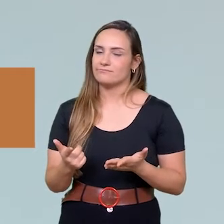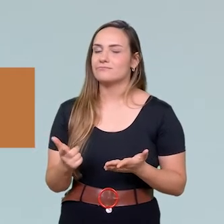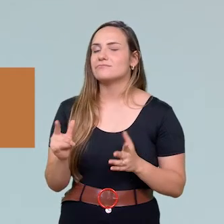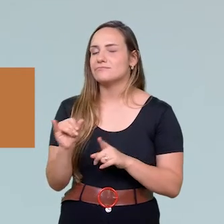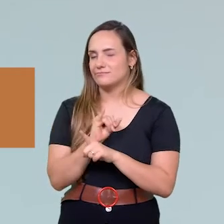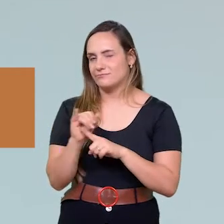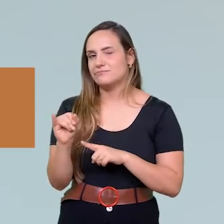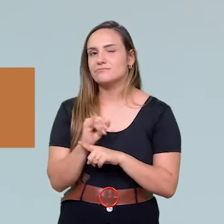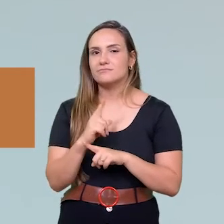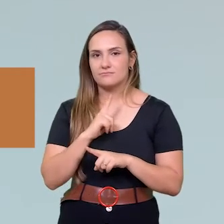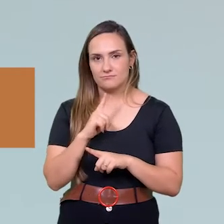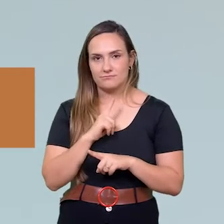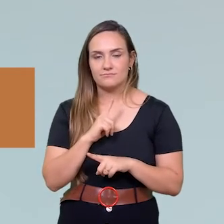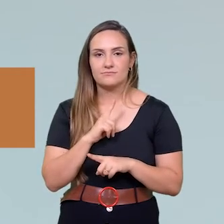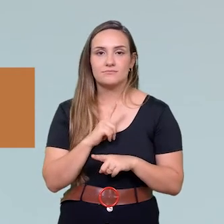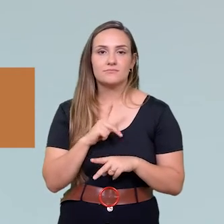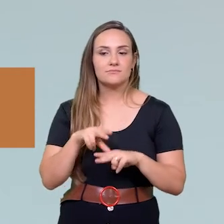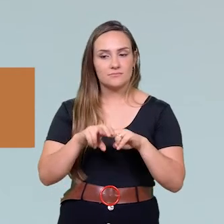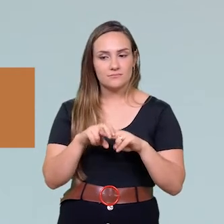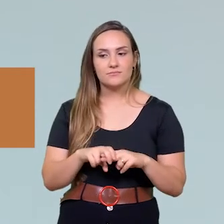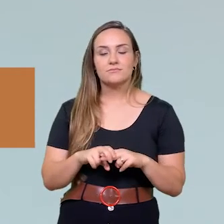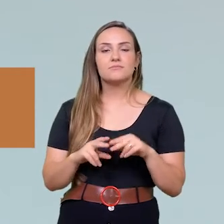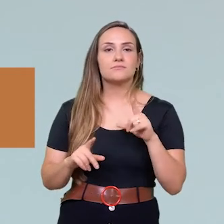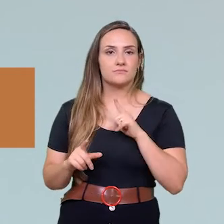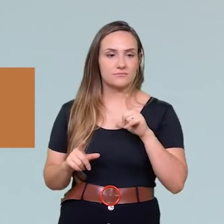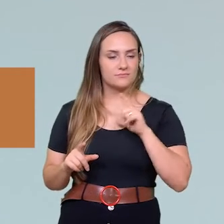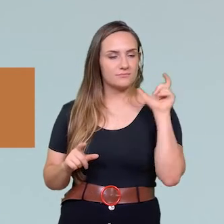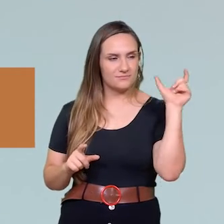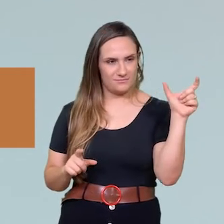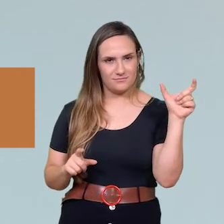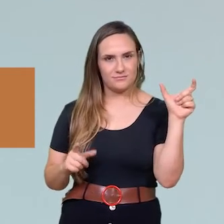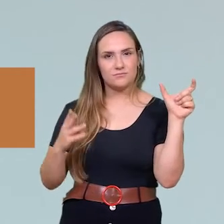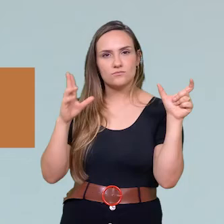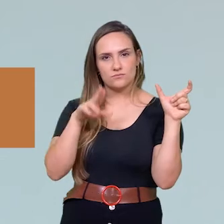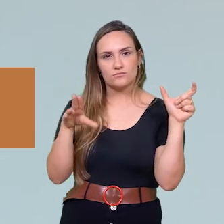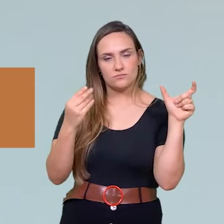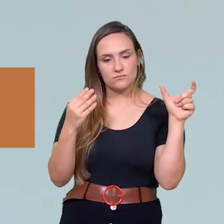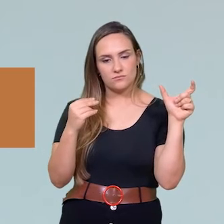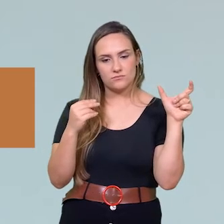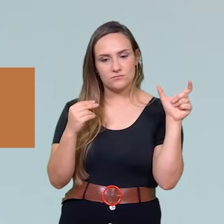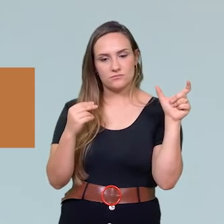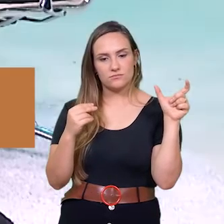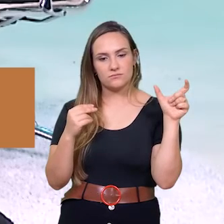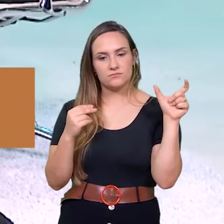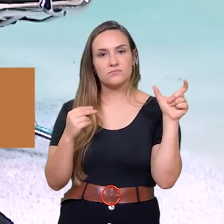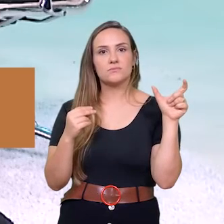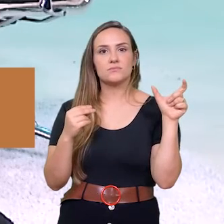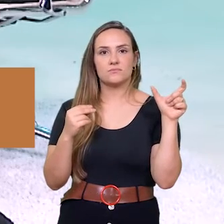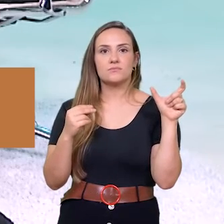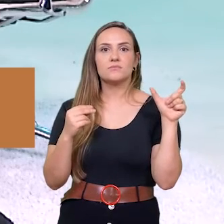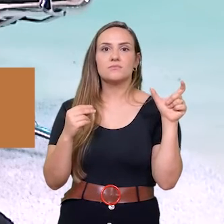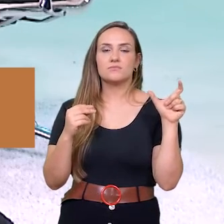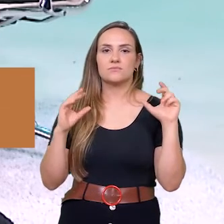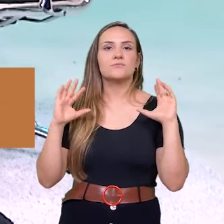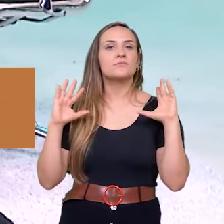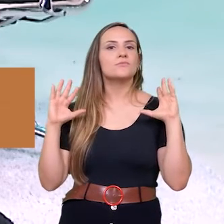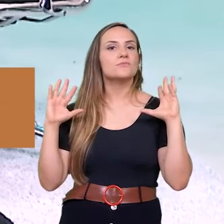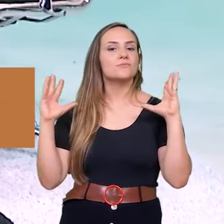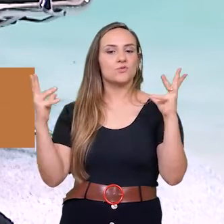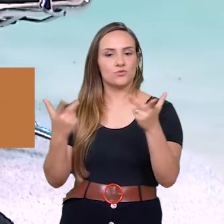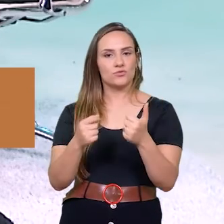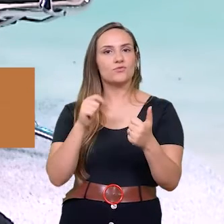pessoas compram e existe no meio consumerista a gente usa uma expressão, tudo pela metade do